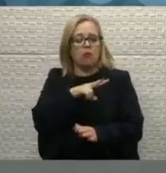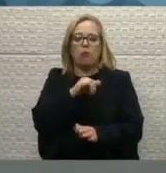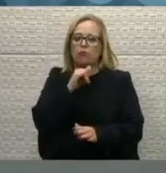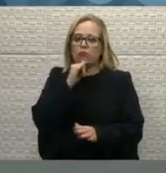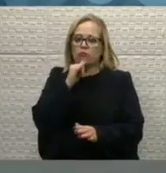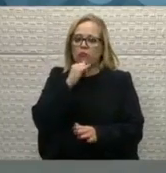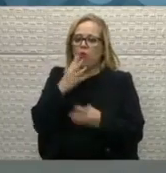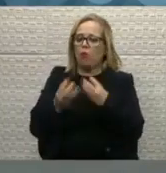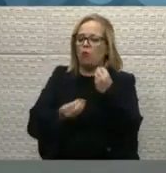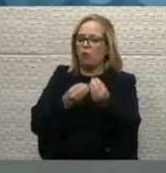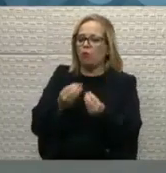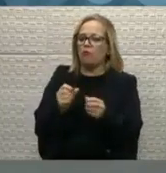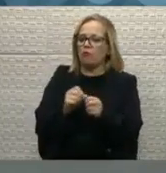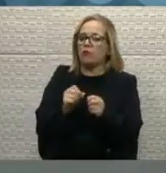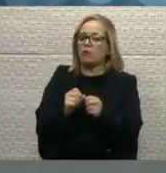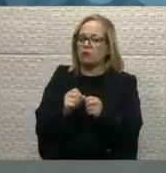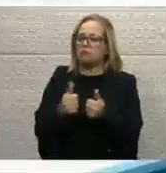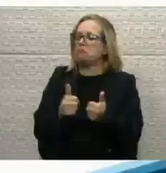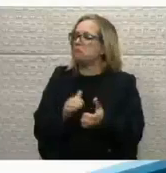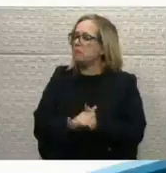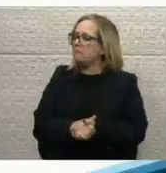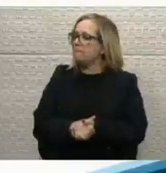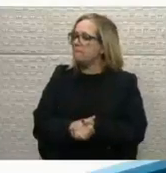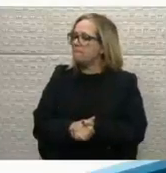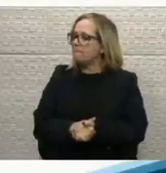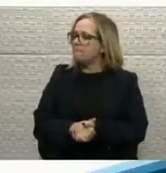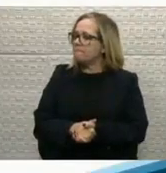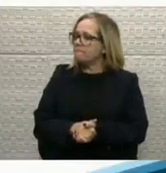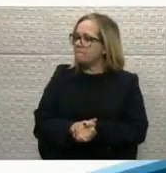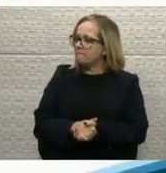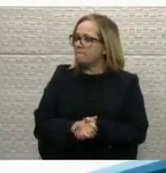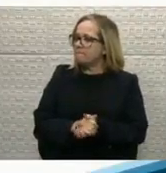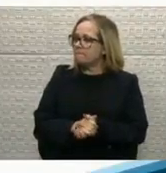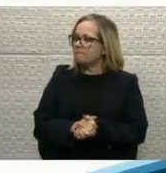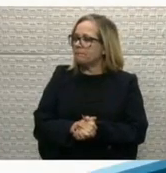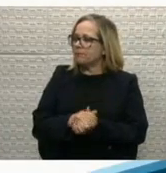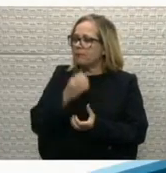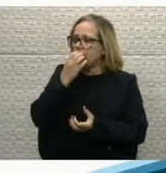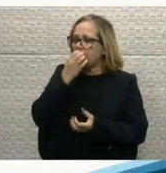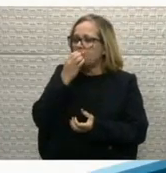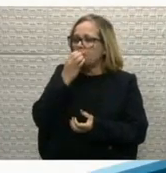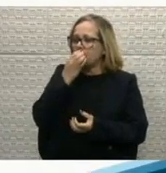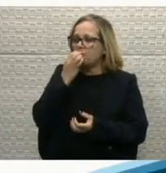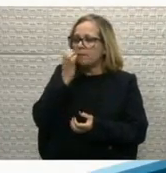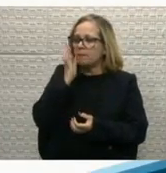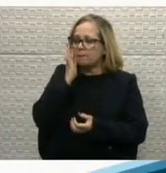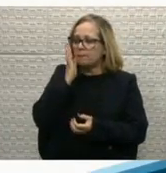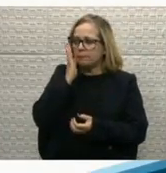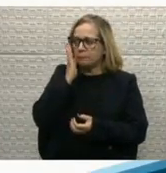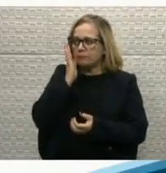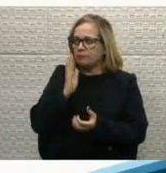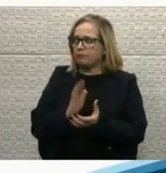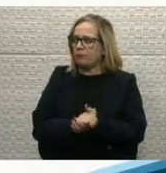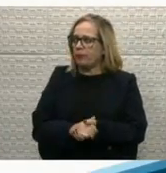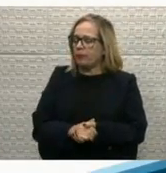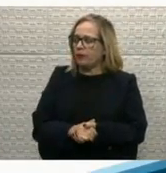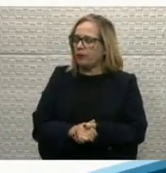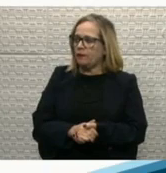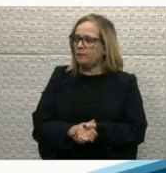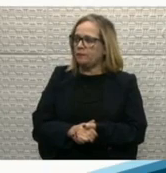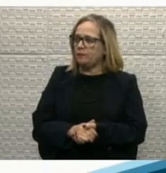exemplo como realizar esse procedimento. Então, nós vamos avaliar autovalores e